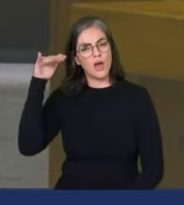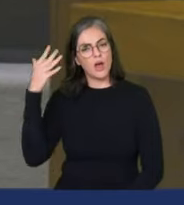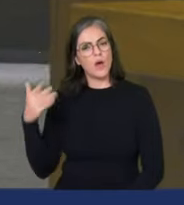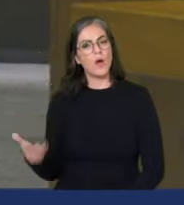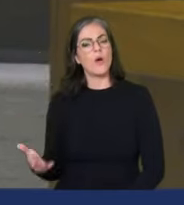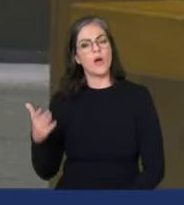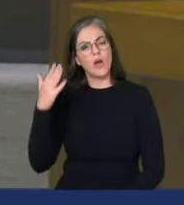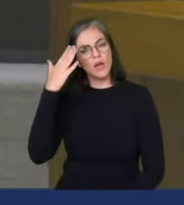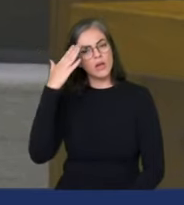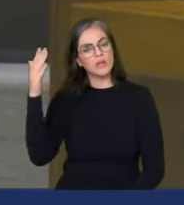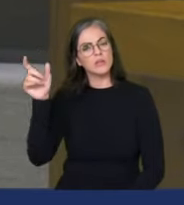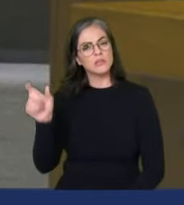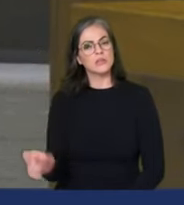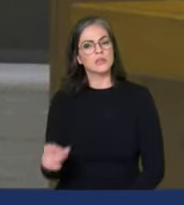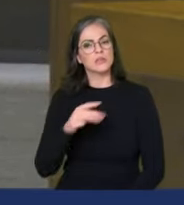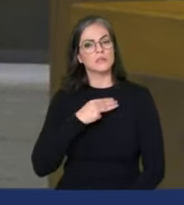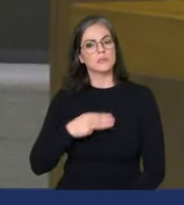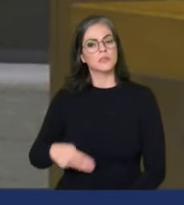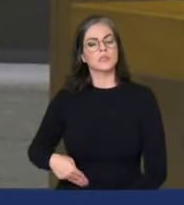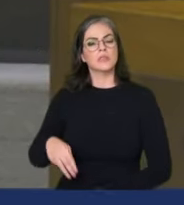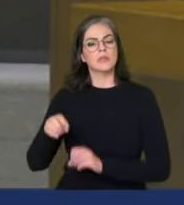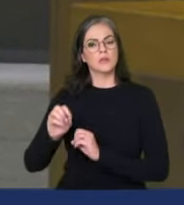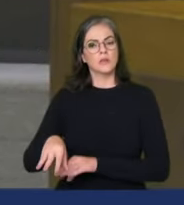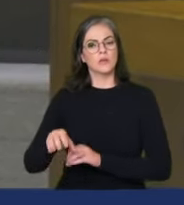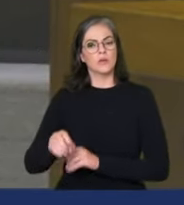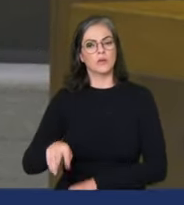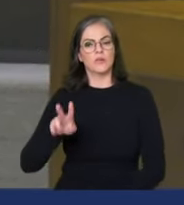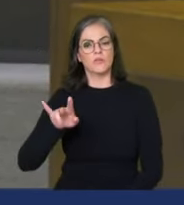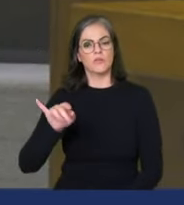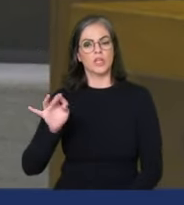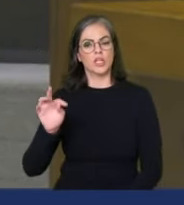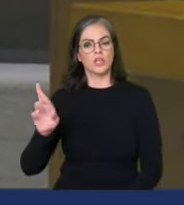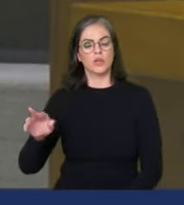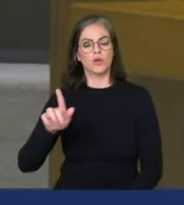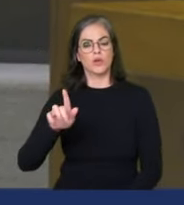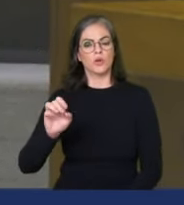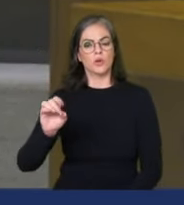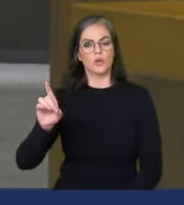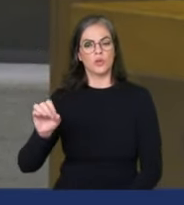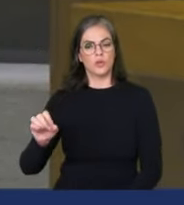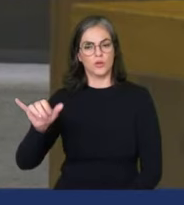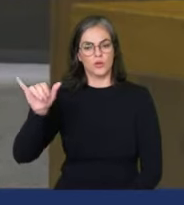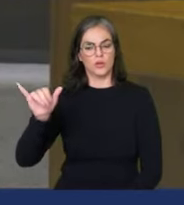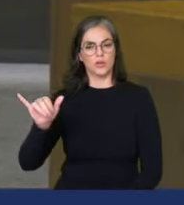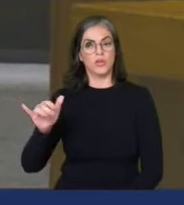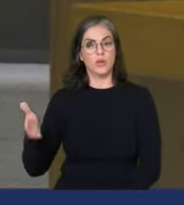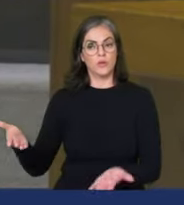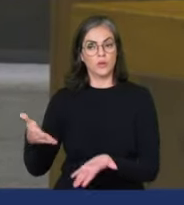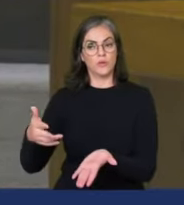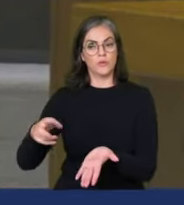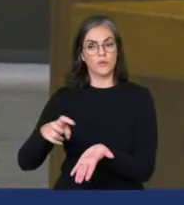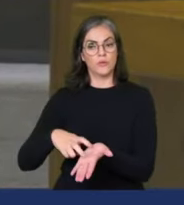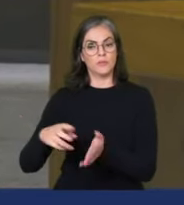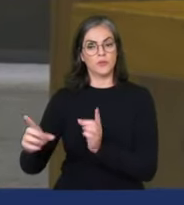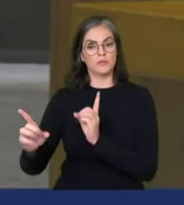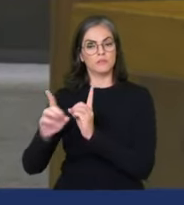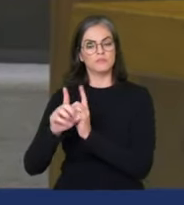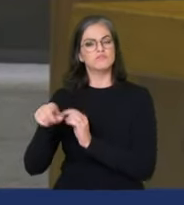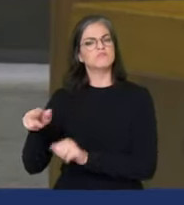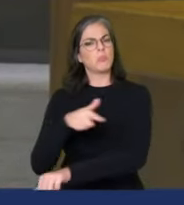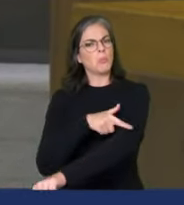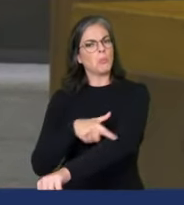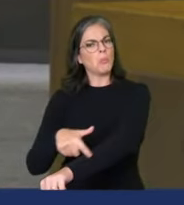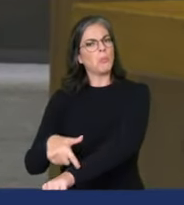gratidão ao ministro da Educação, ao Vitor Godoy. Estive com o ministro nessa manhã, muito cordial no